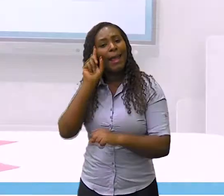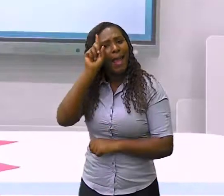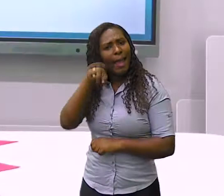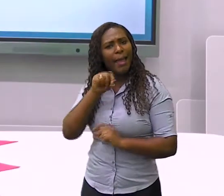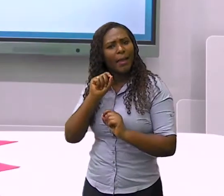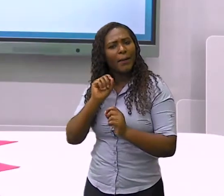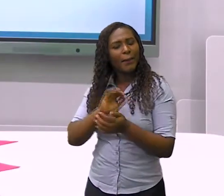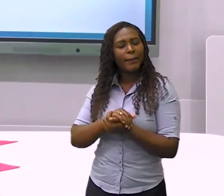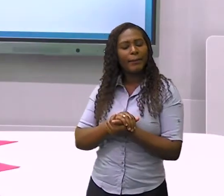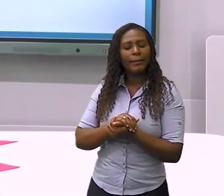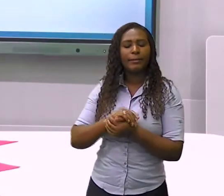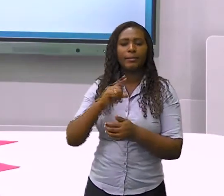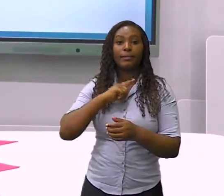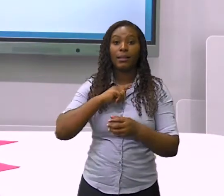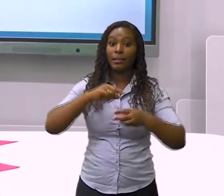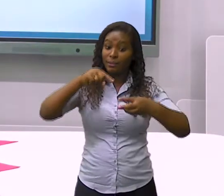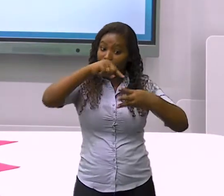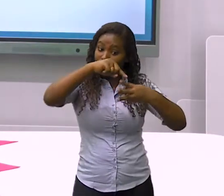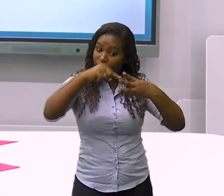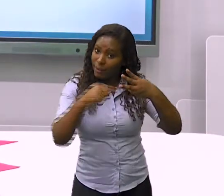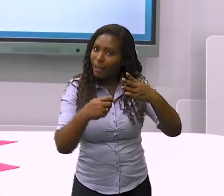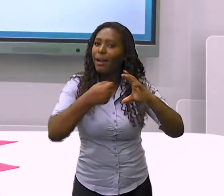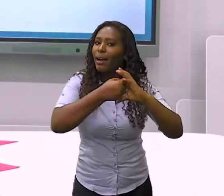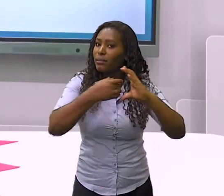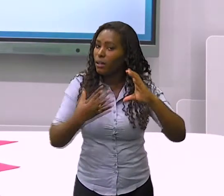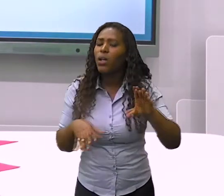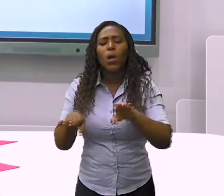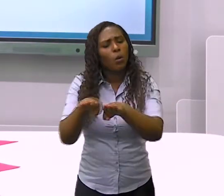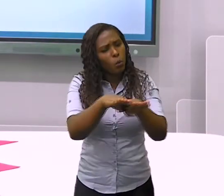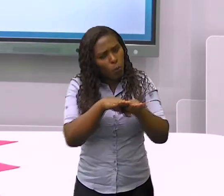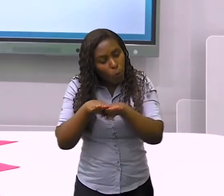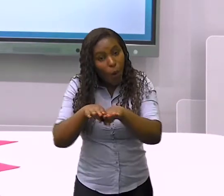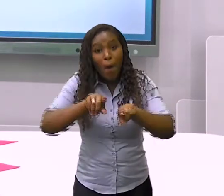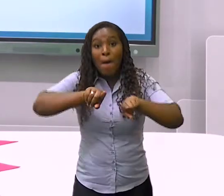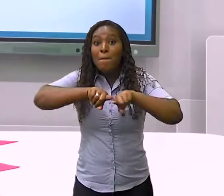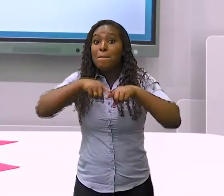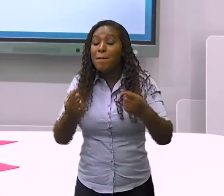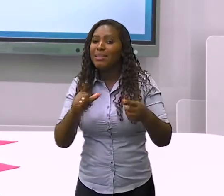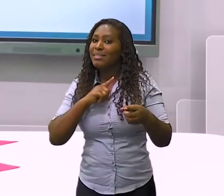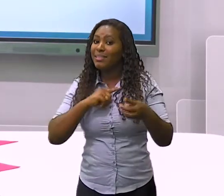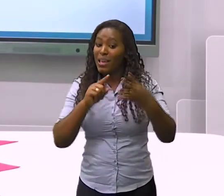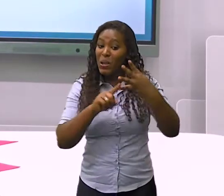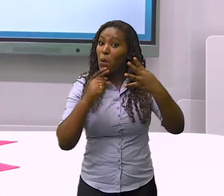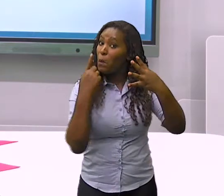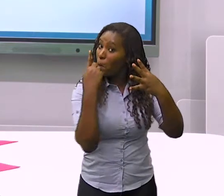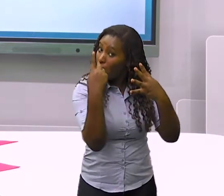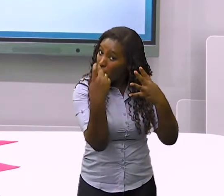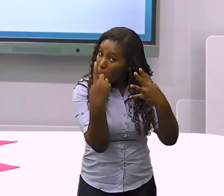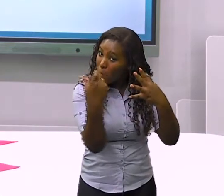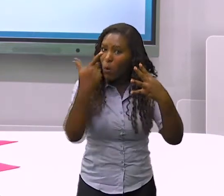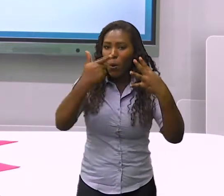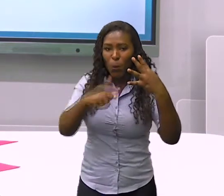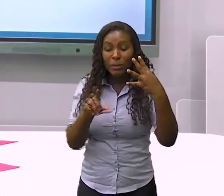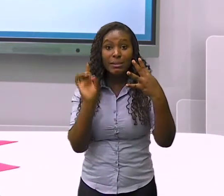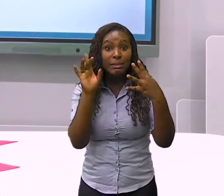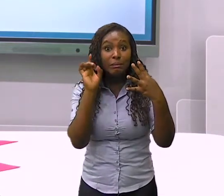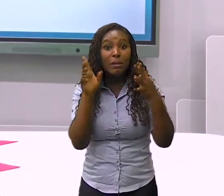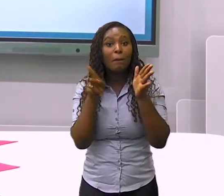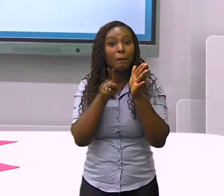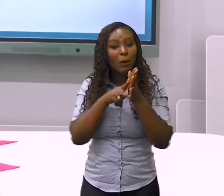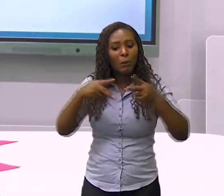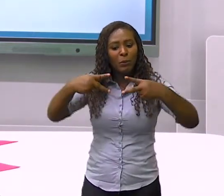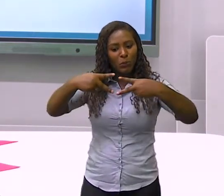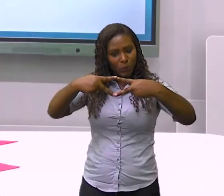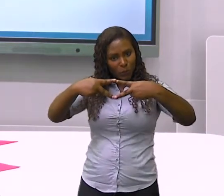três características que eu citei, existe uma que é específica do losango. Qual é a característica? É que